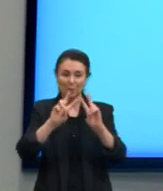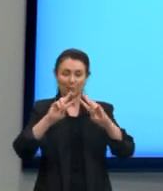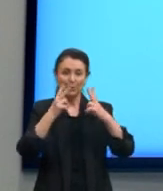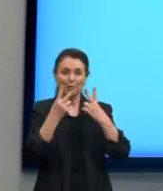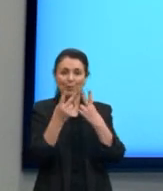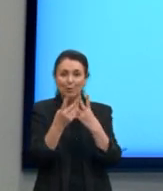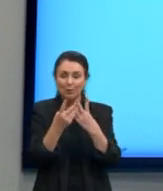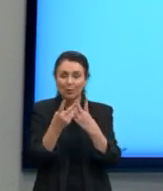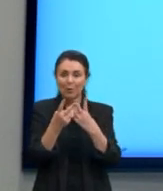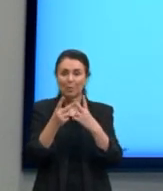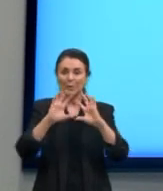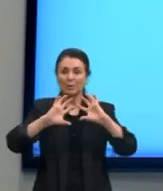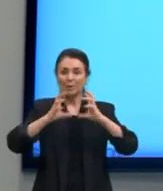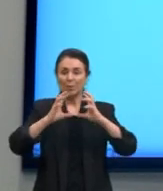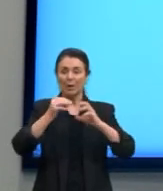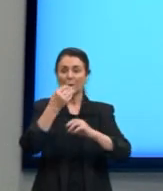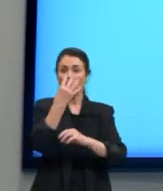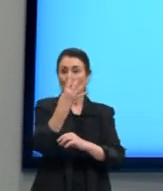dessa bola é